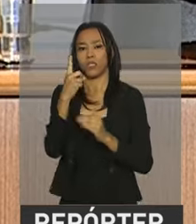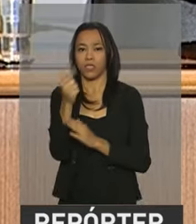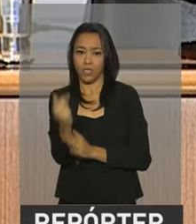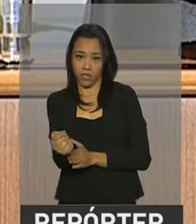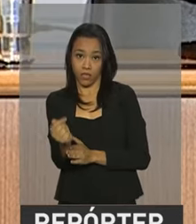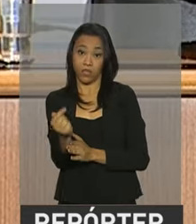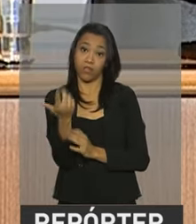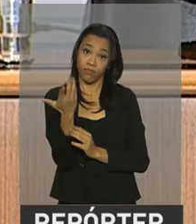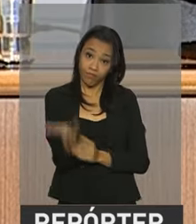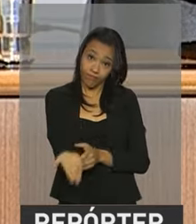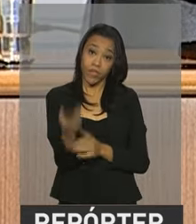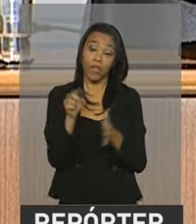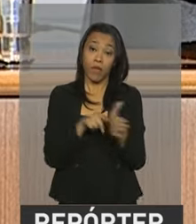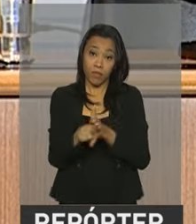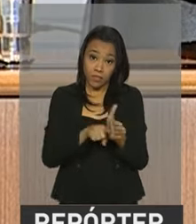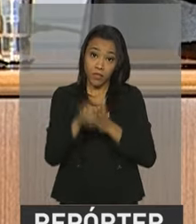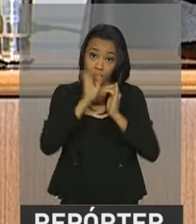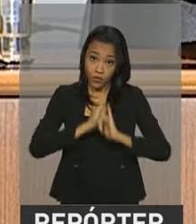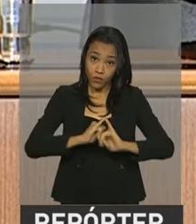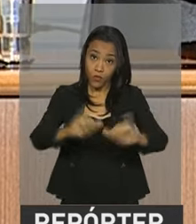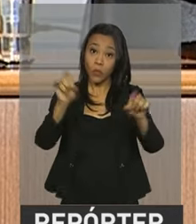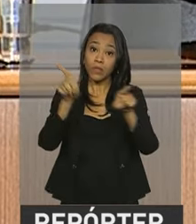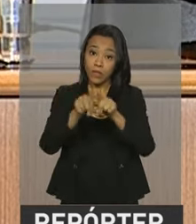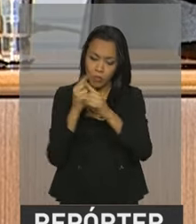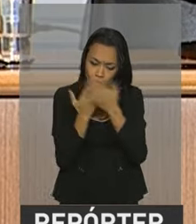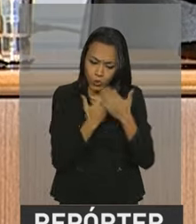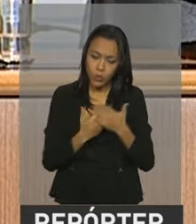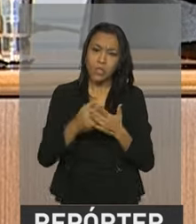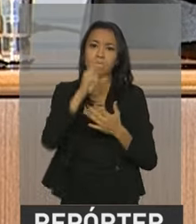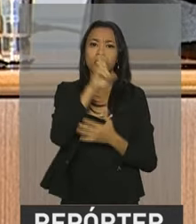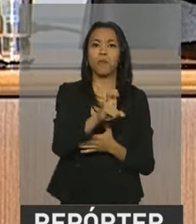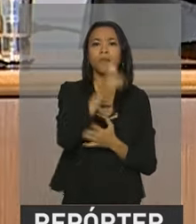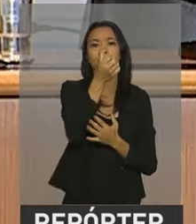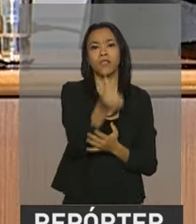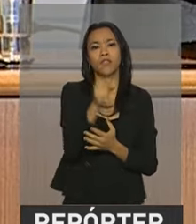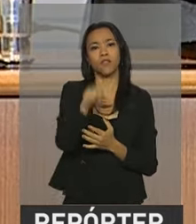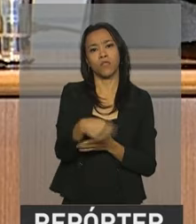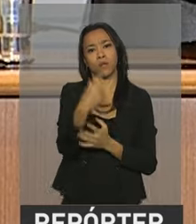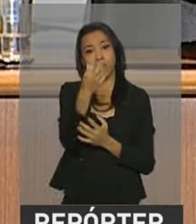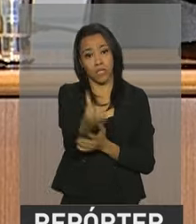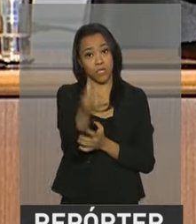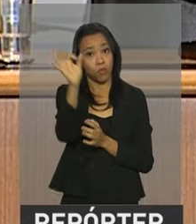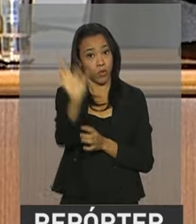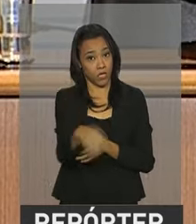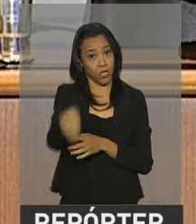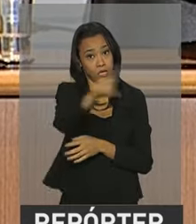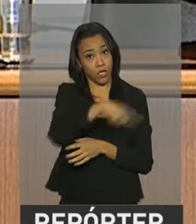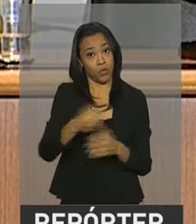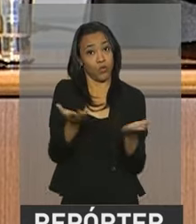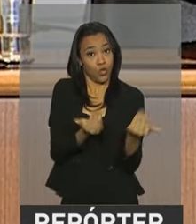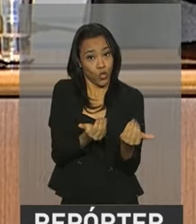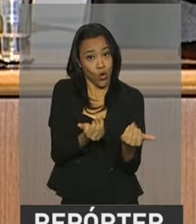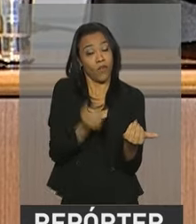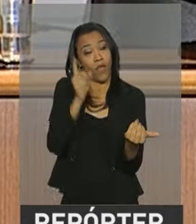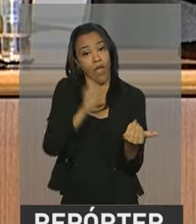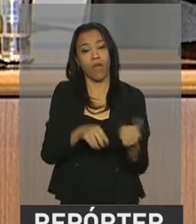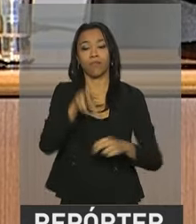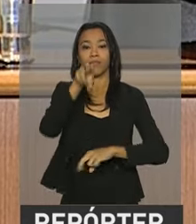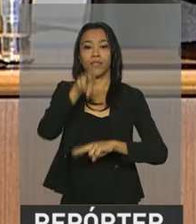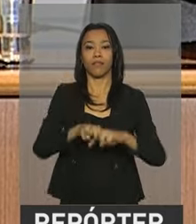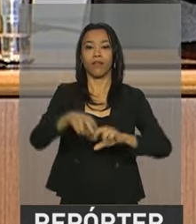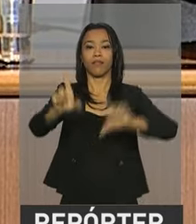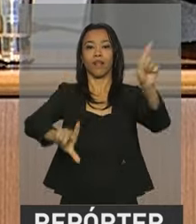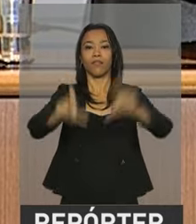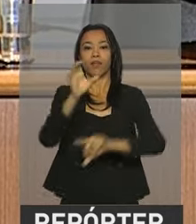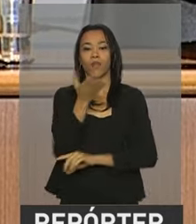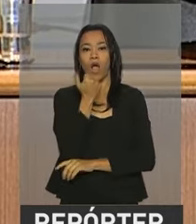anos Além disso o estudo também mostrou que 56,6 dos jovens fazem refeições em frente à TV o